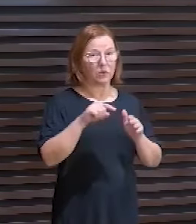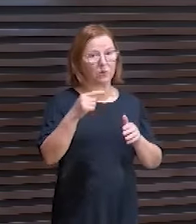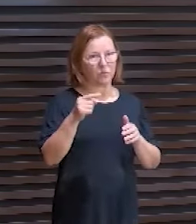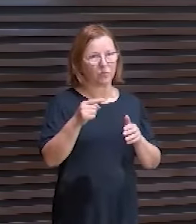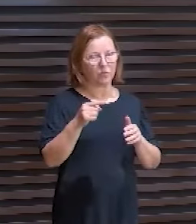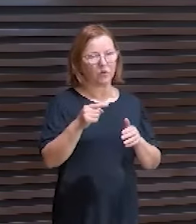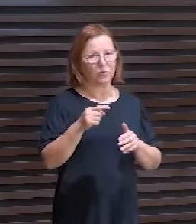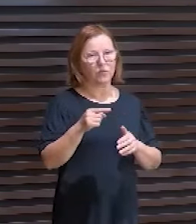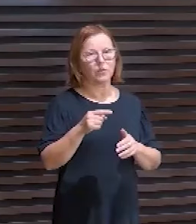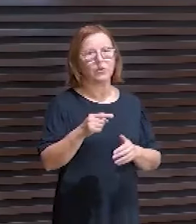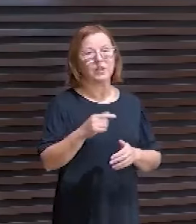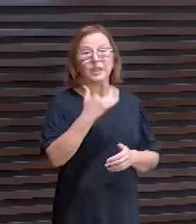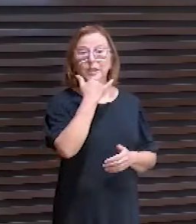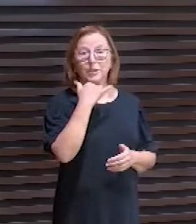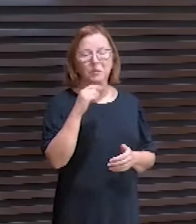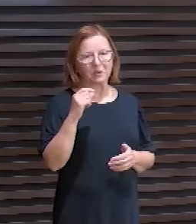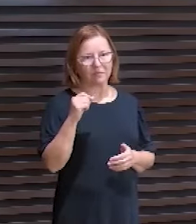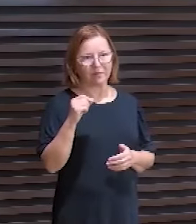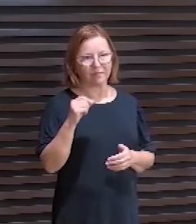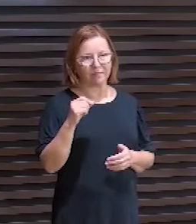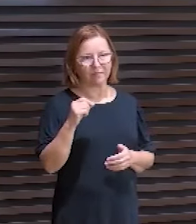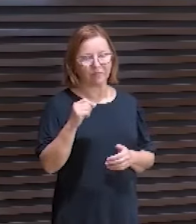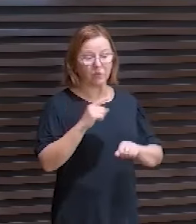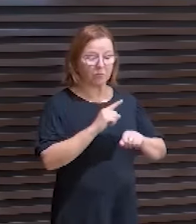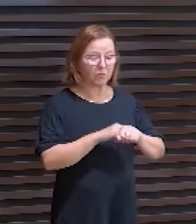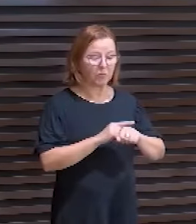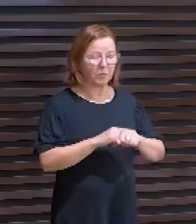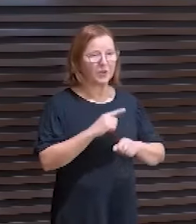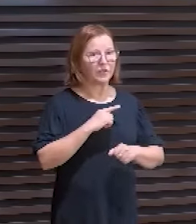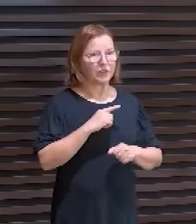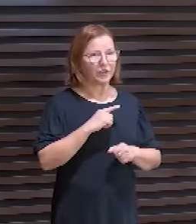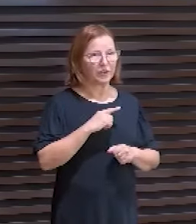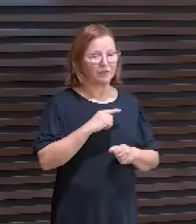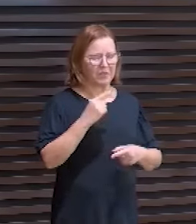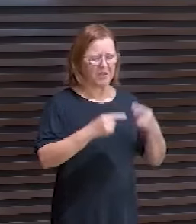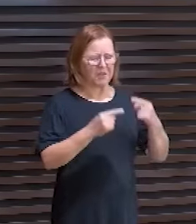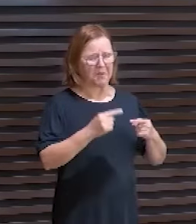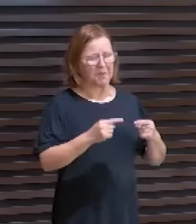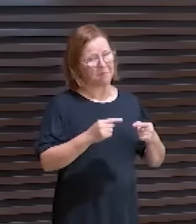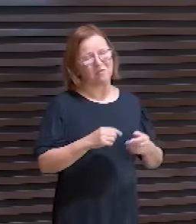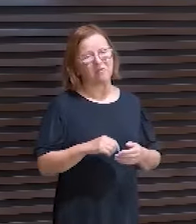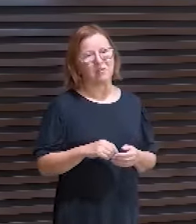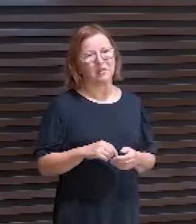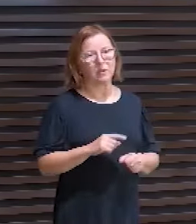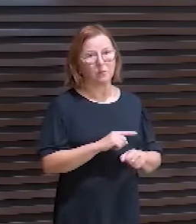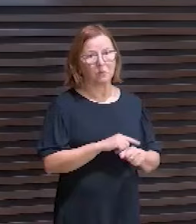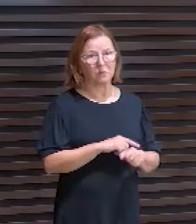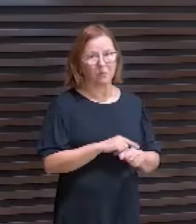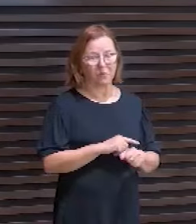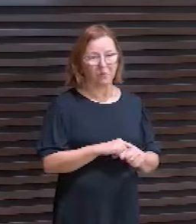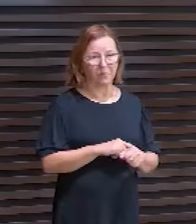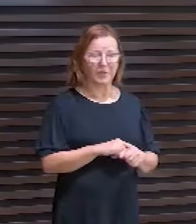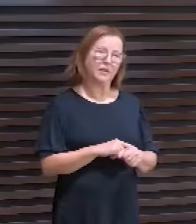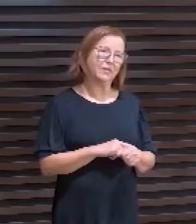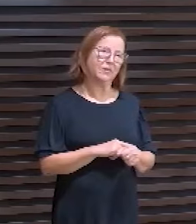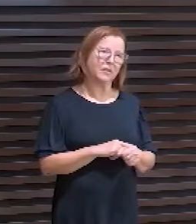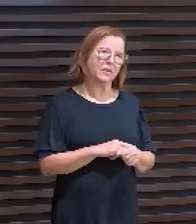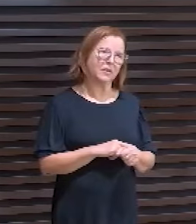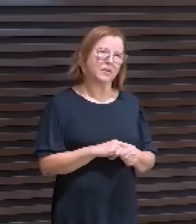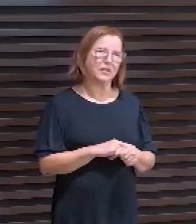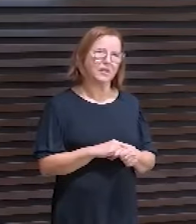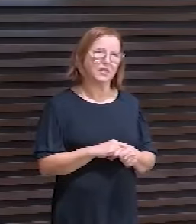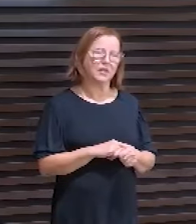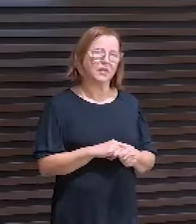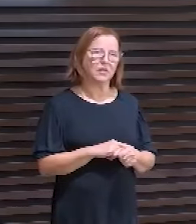houver conflito Enquanto houver disputa enquanto for jogo de tênis não vai